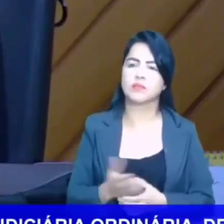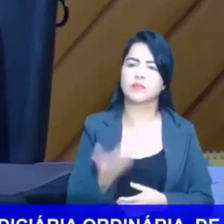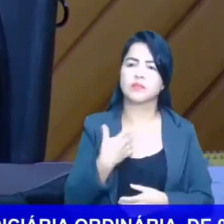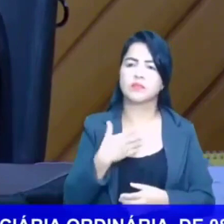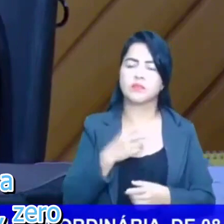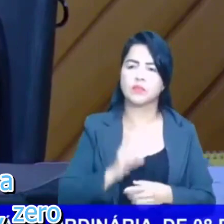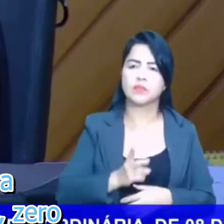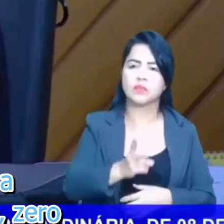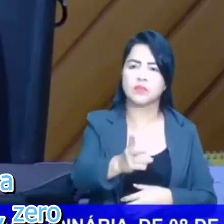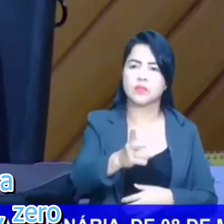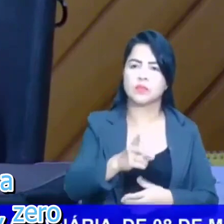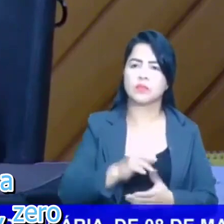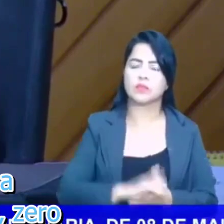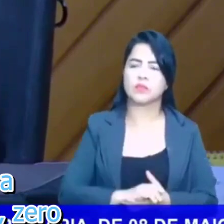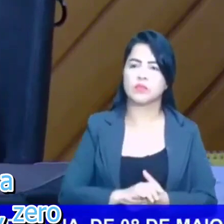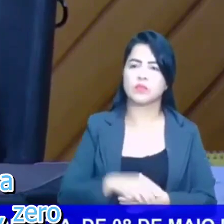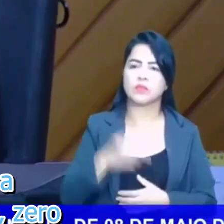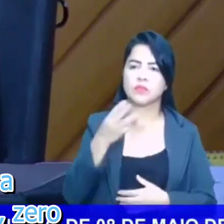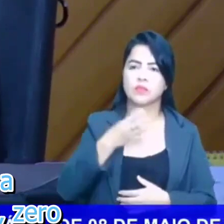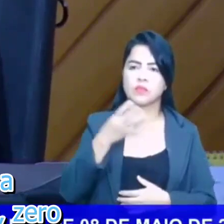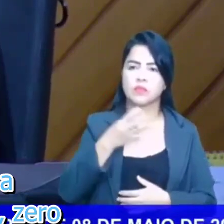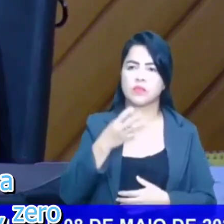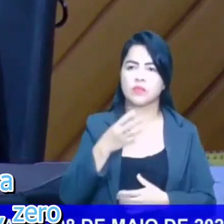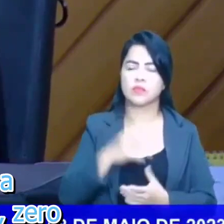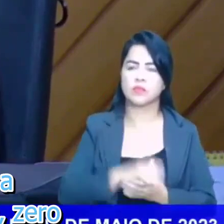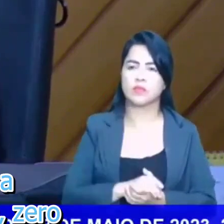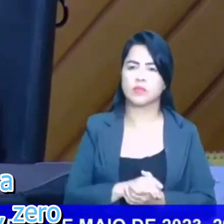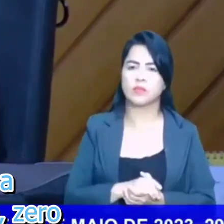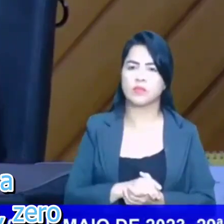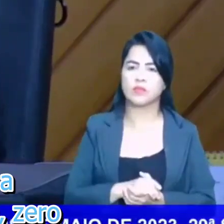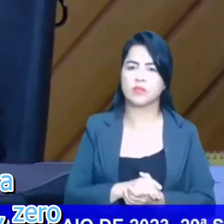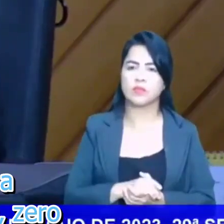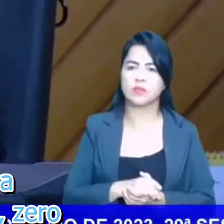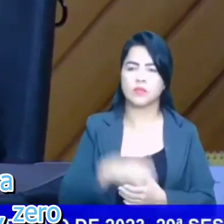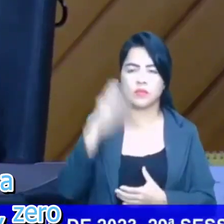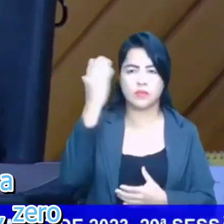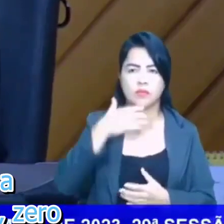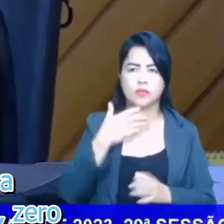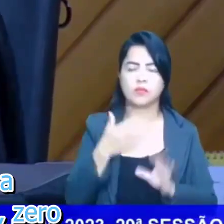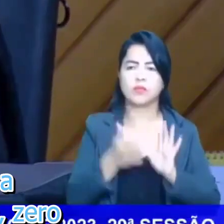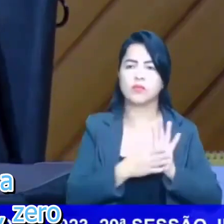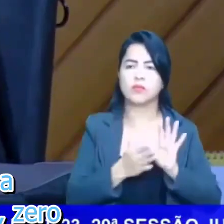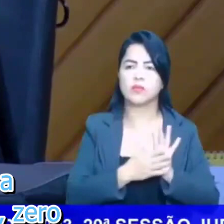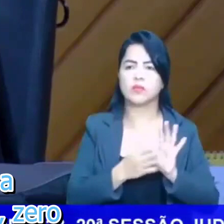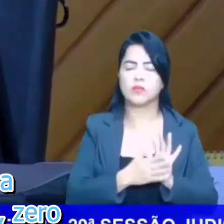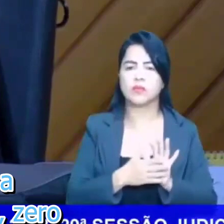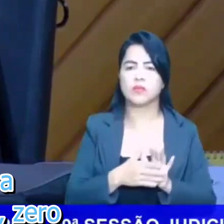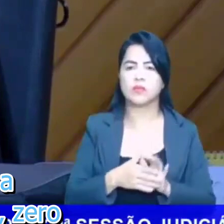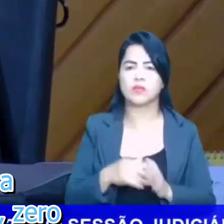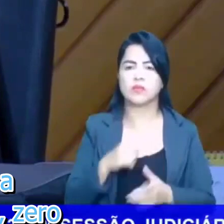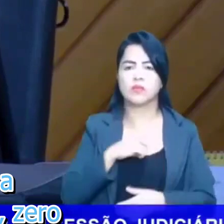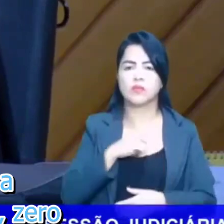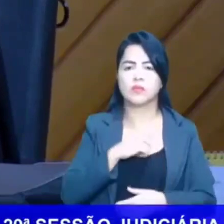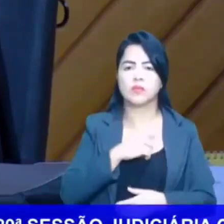Vamos prosseguir, então, ao item 3 da pauta, a prestação de contas eleitorais, doutor Paulo Madeira,